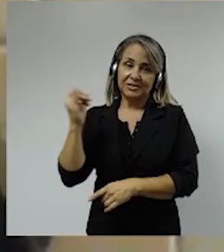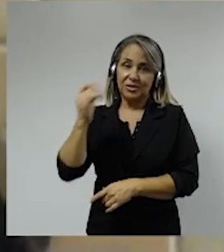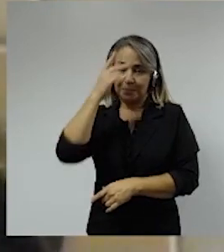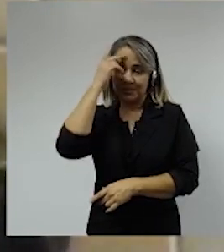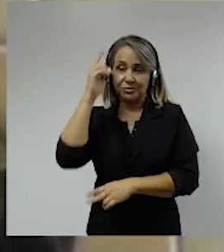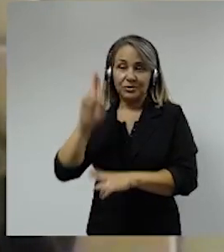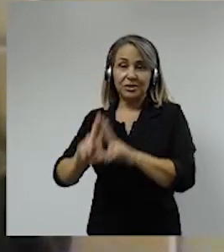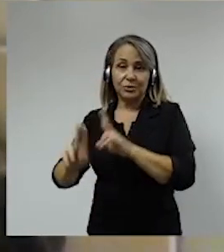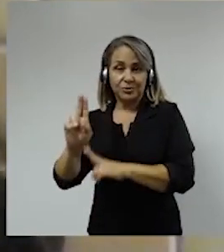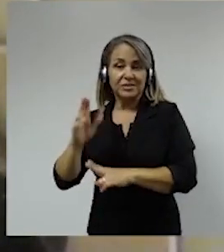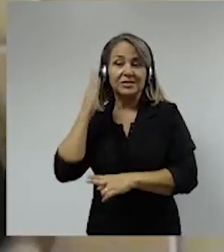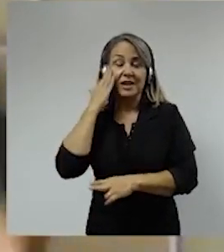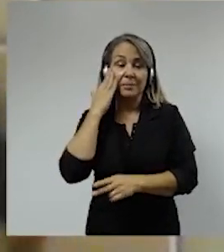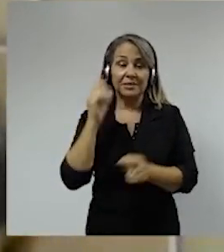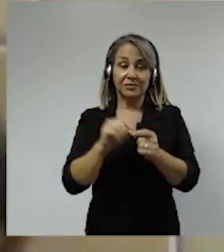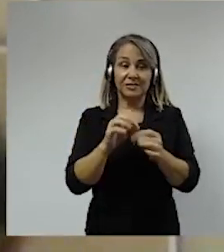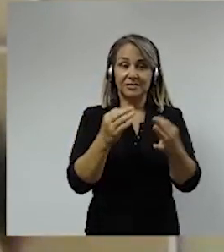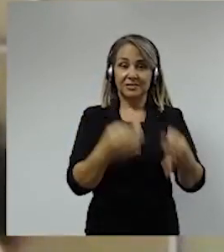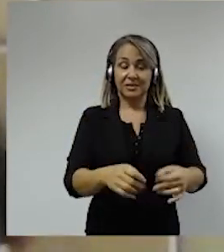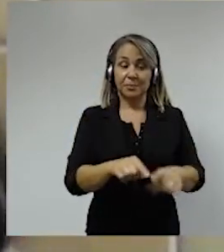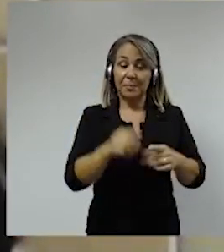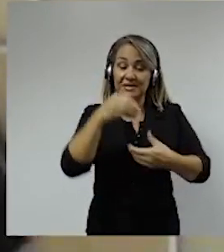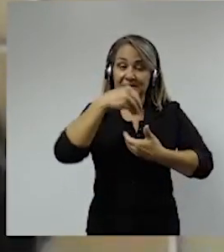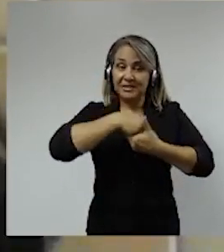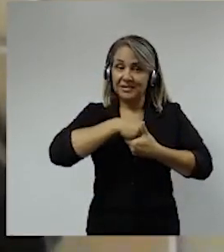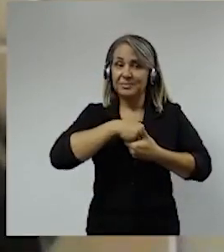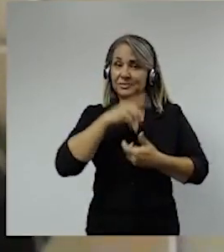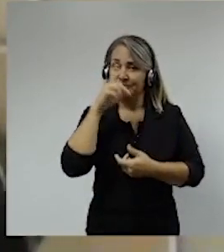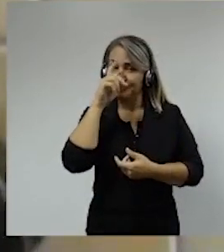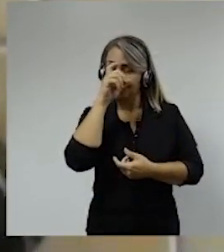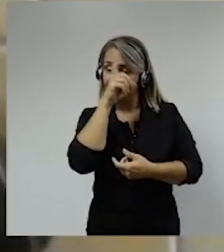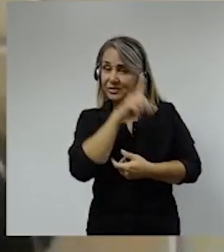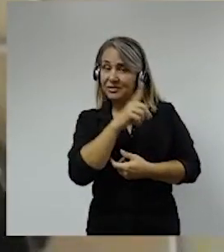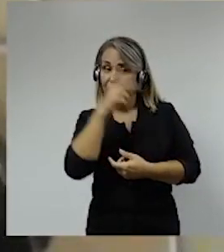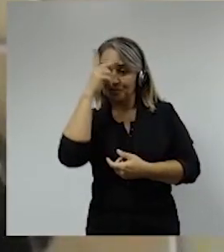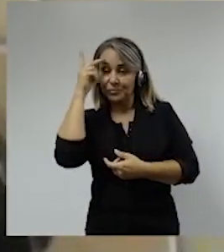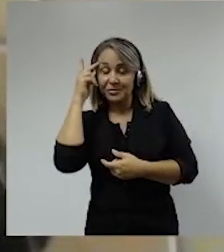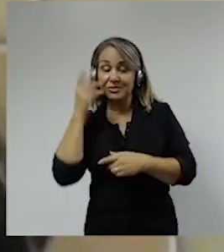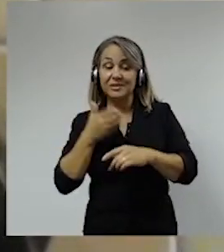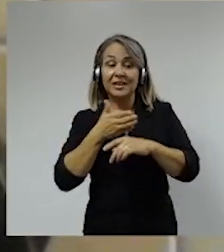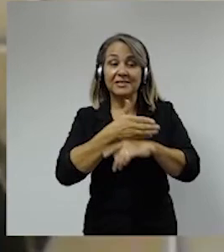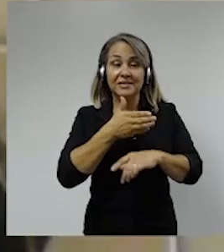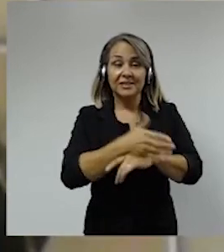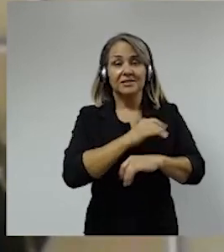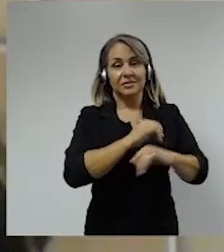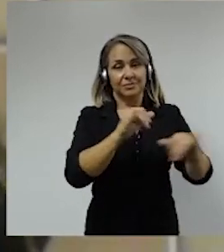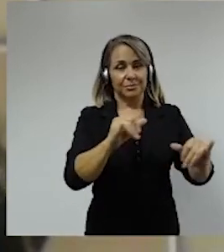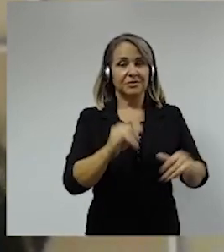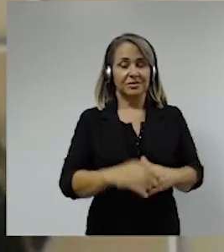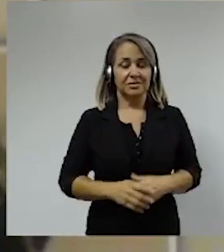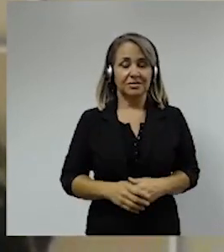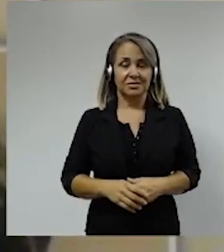estão agindo positivamente, mas internamente é bem complicado para o consumidor ter acesso a essas informações.